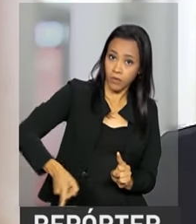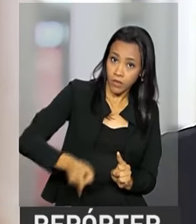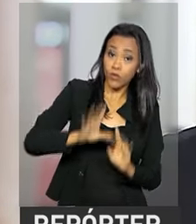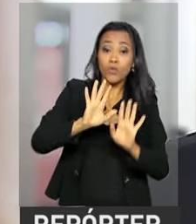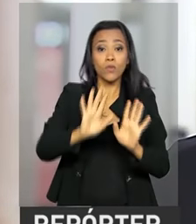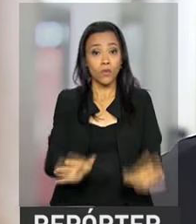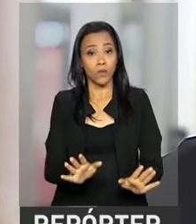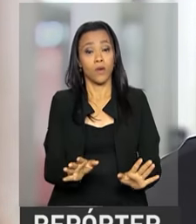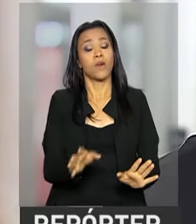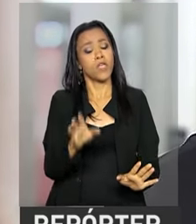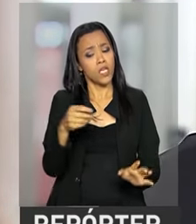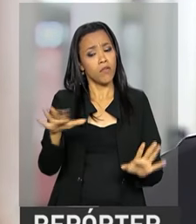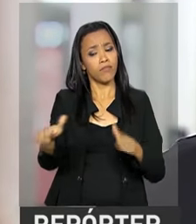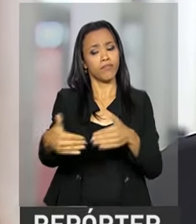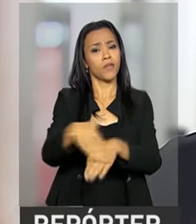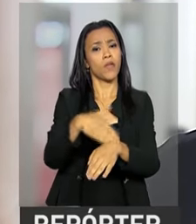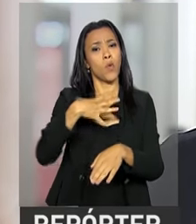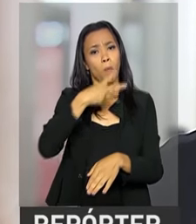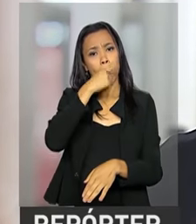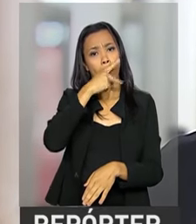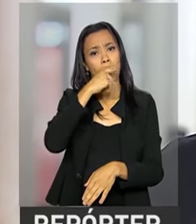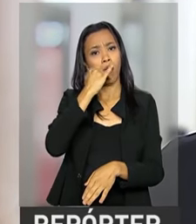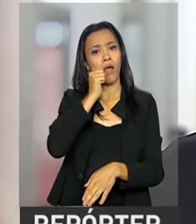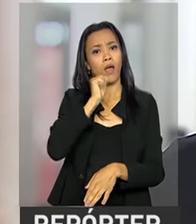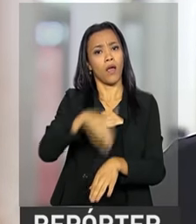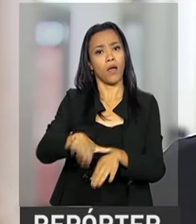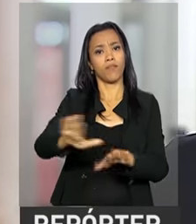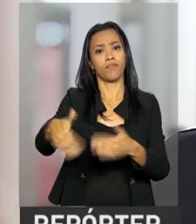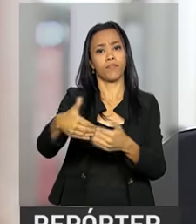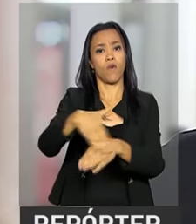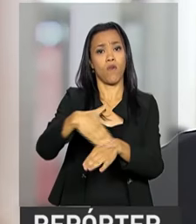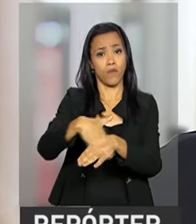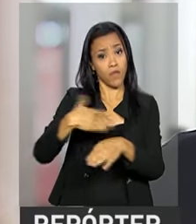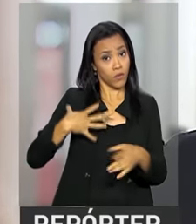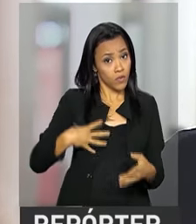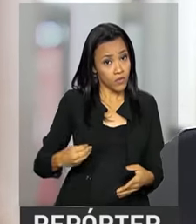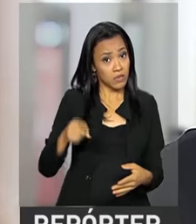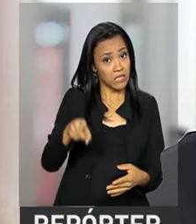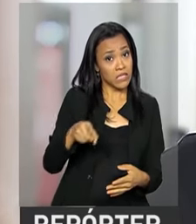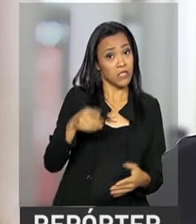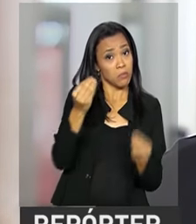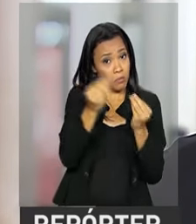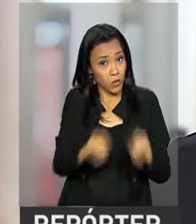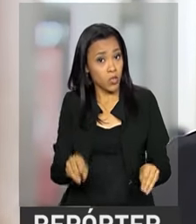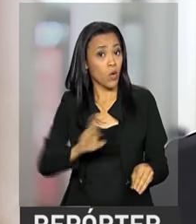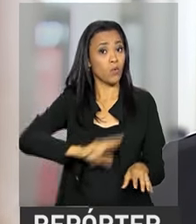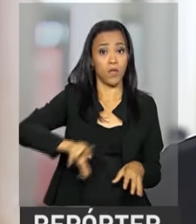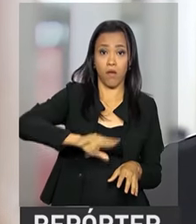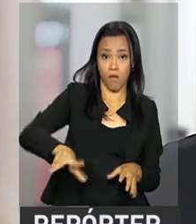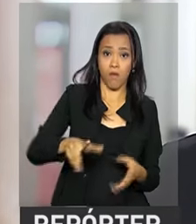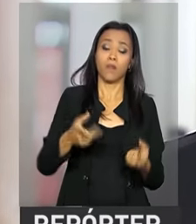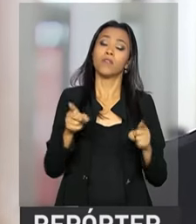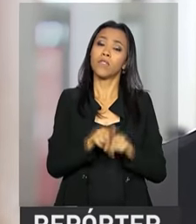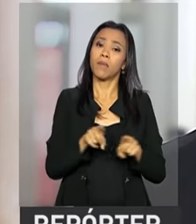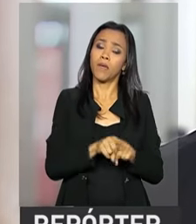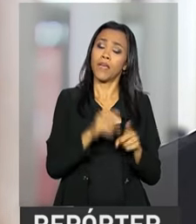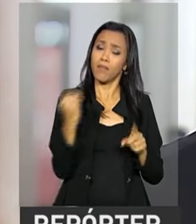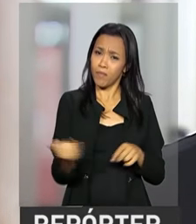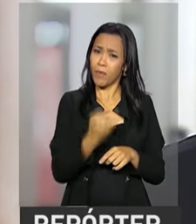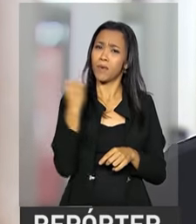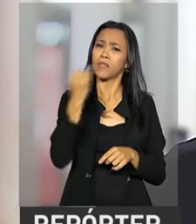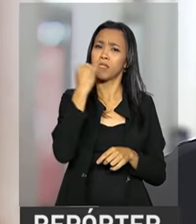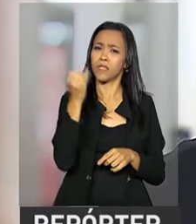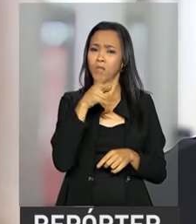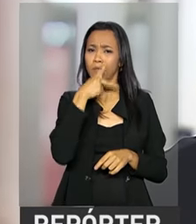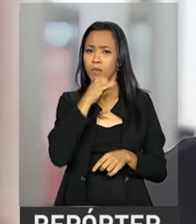e conversar com seus filhos e saber se aquilo pode ou não prejudicar. Também acompanhar, seria muito interessante se eles pudessem acompanhar as sessões